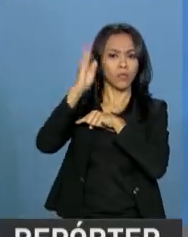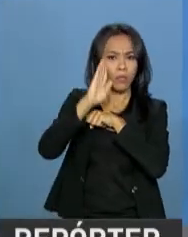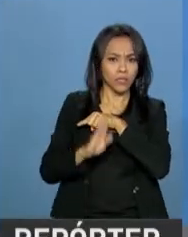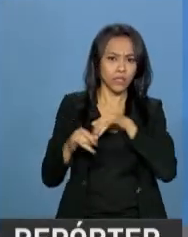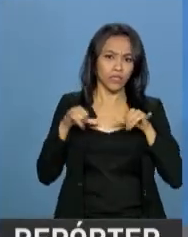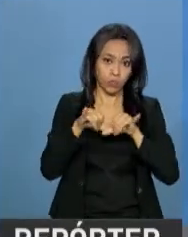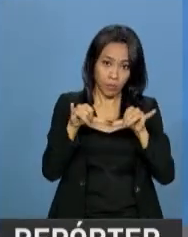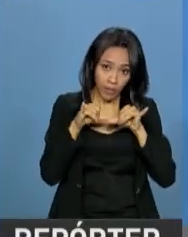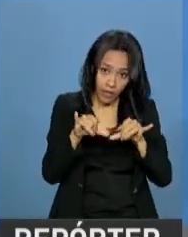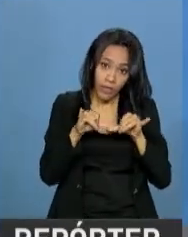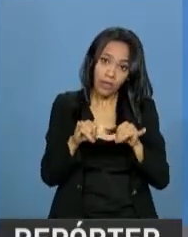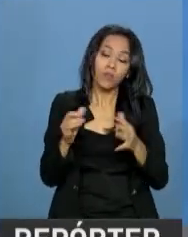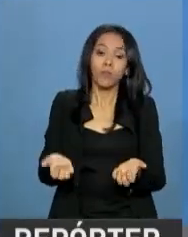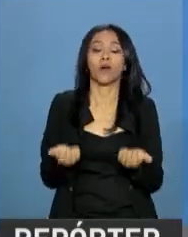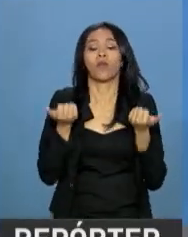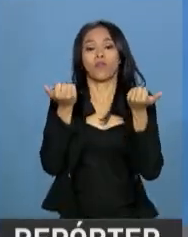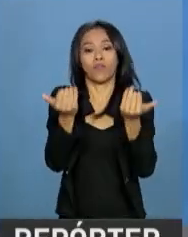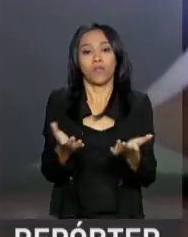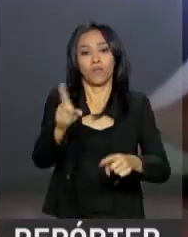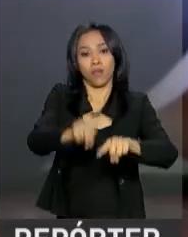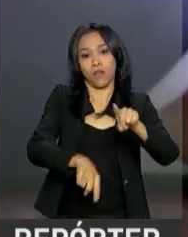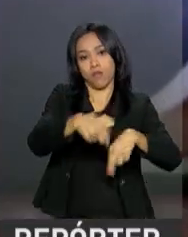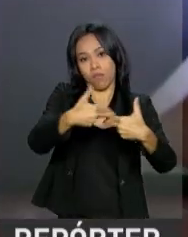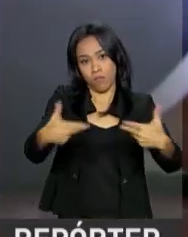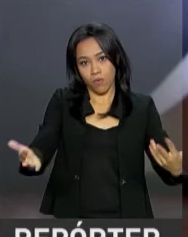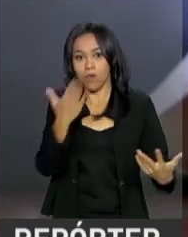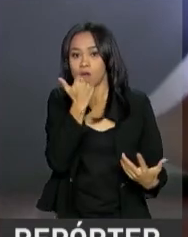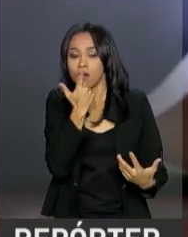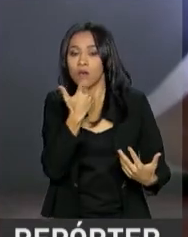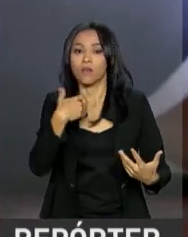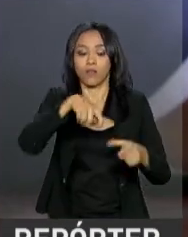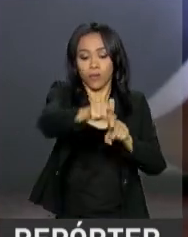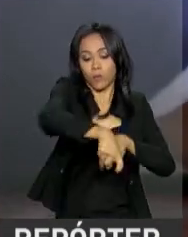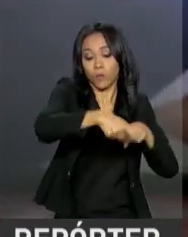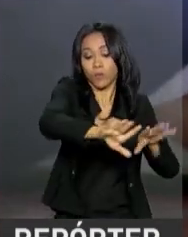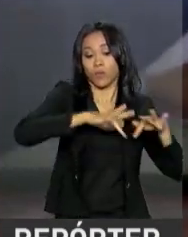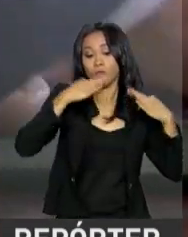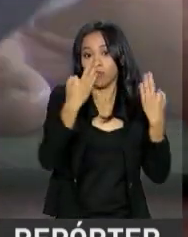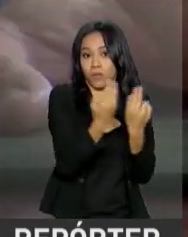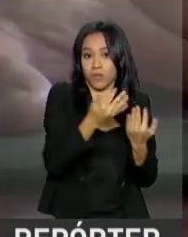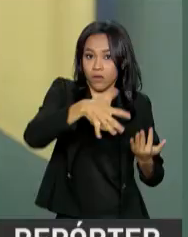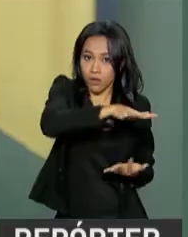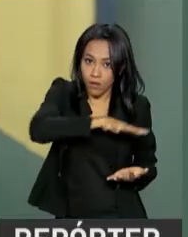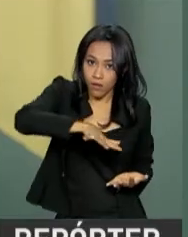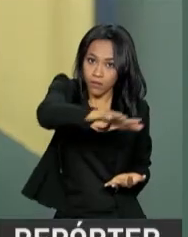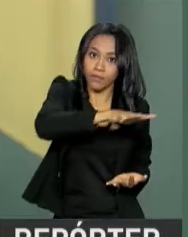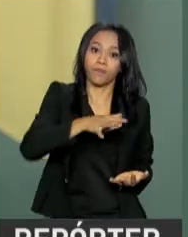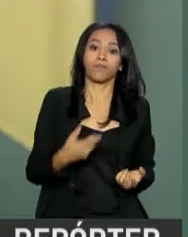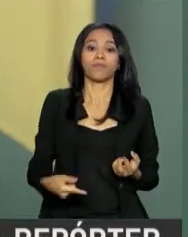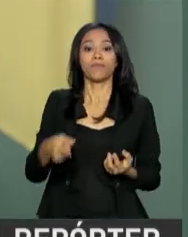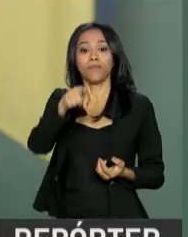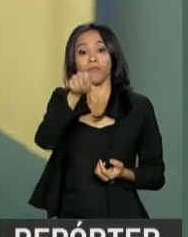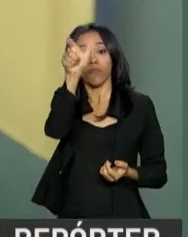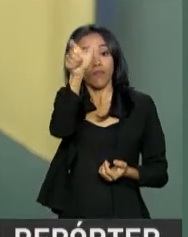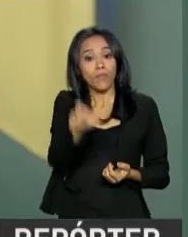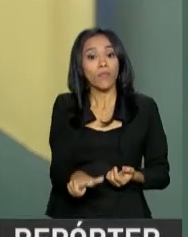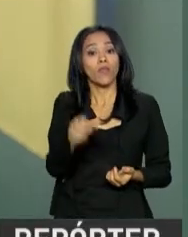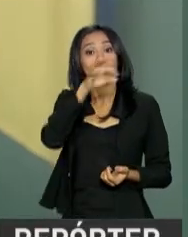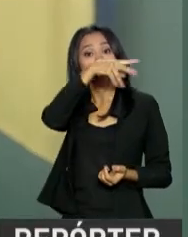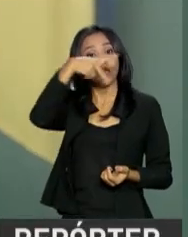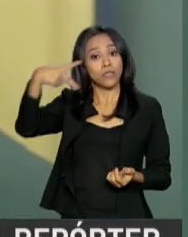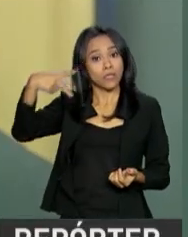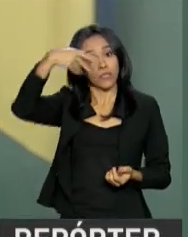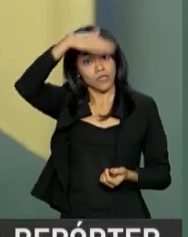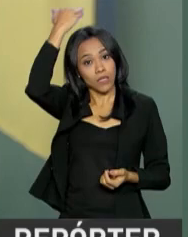para ofertar produtos da agricultura familiar em gôndolas exclusivas o presidente michel temer defendeu